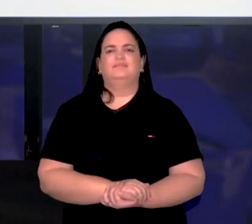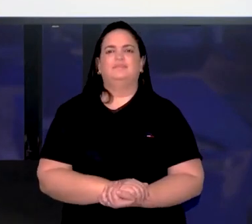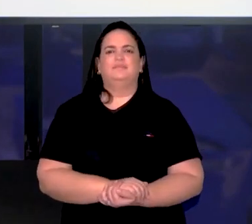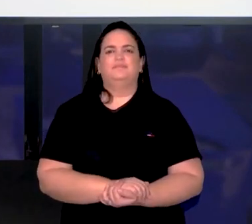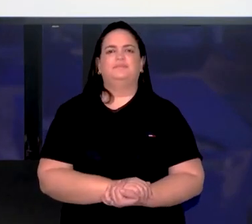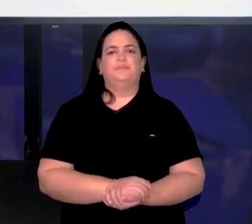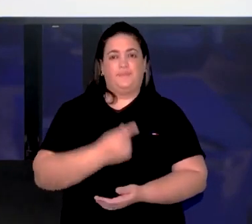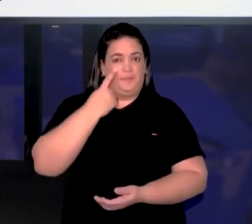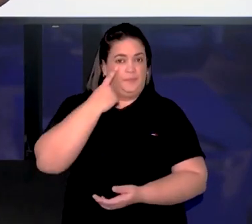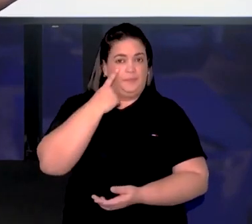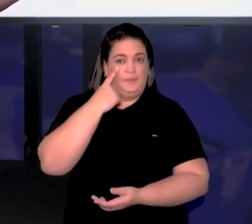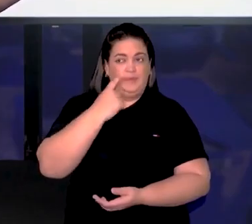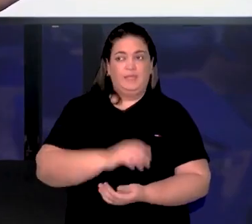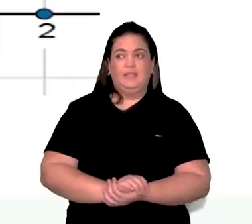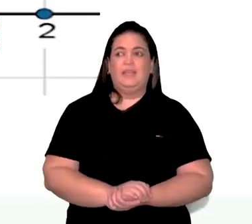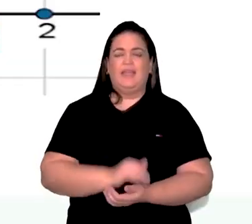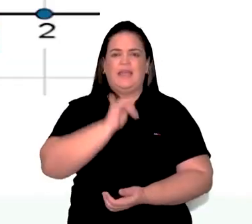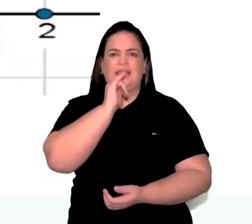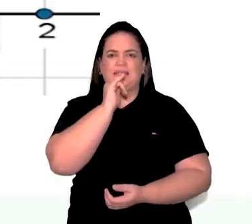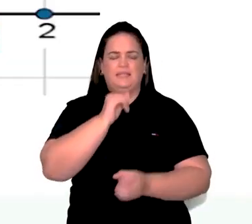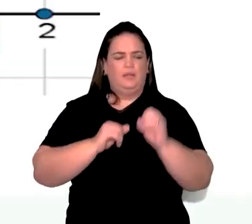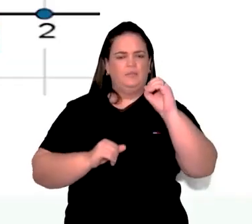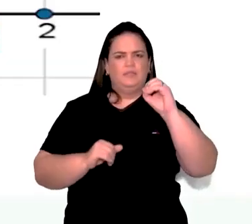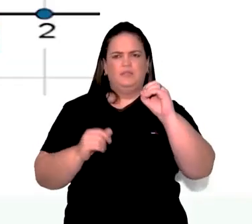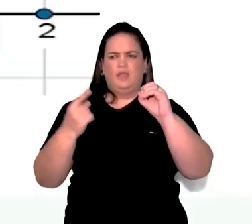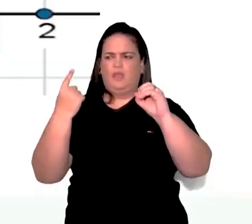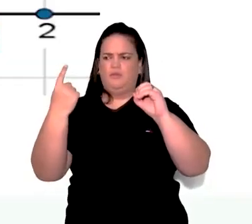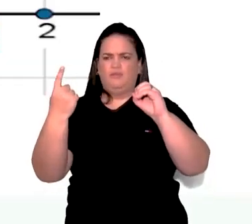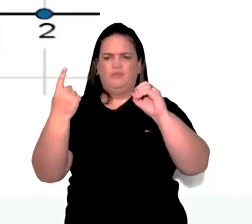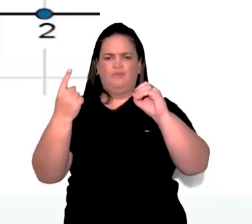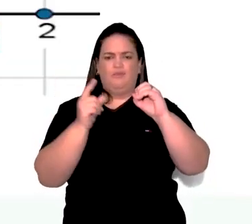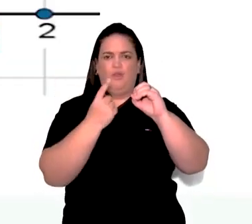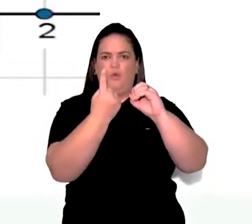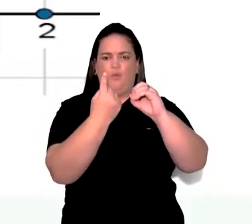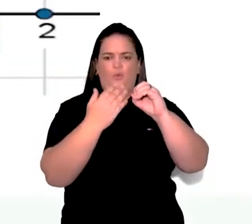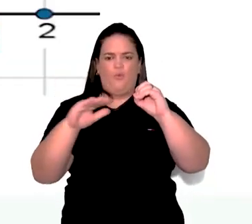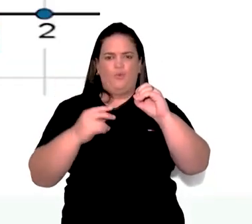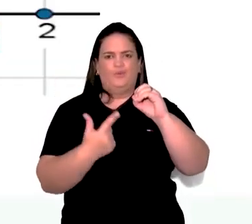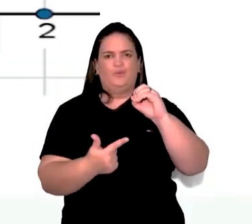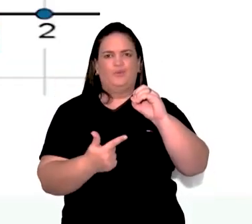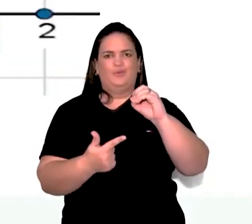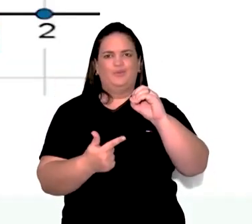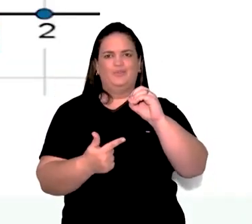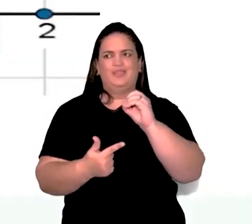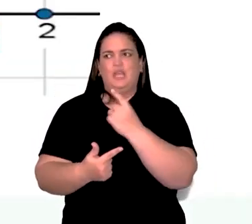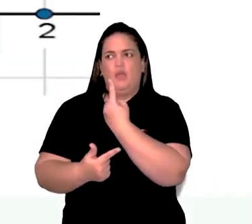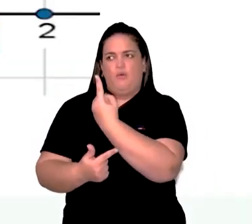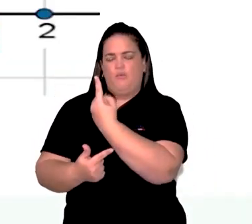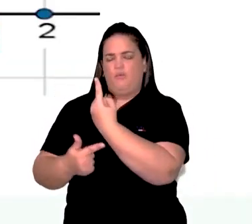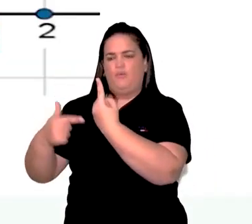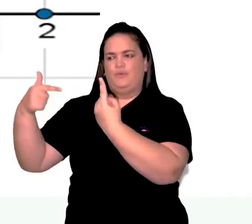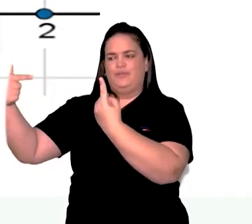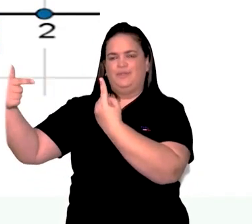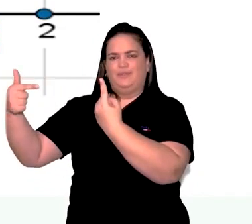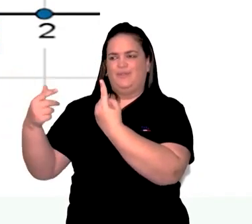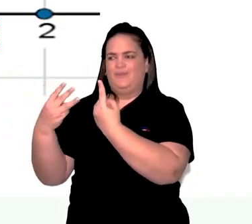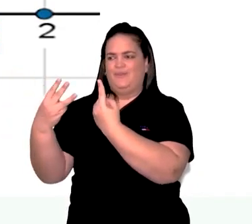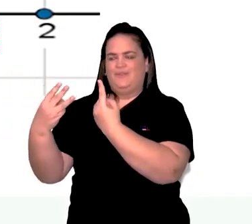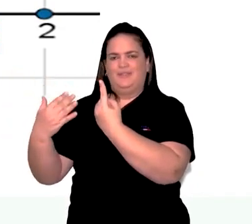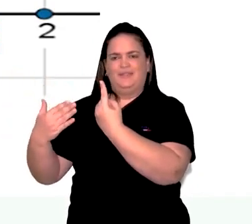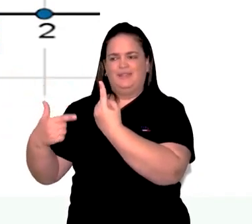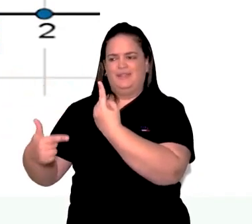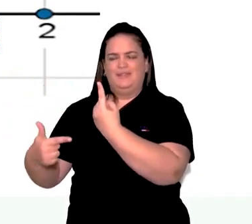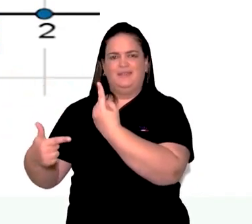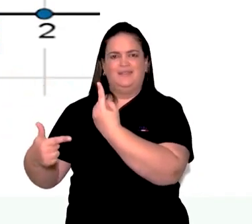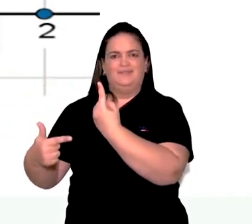Vejam só, entre 0 e 1 eu tenho 1 meio, entre 1 e 2, 3 meios. Entre